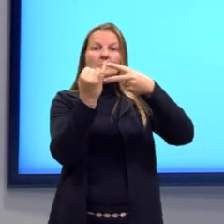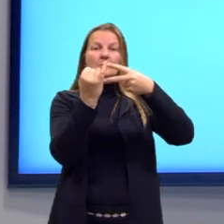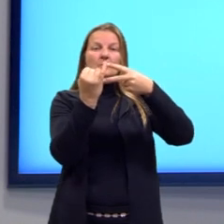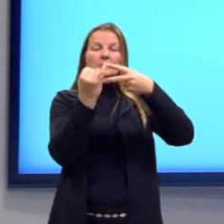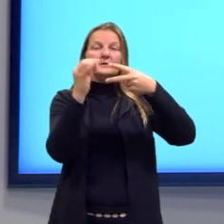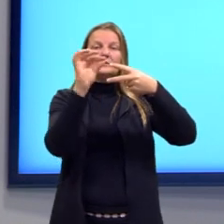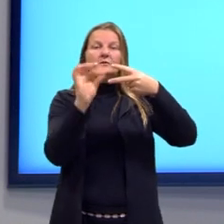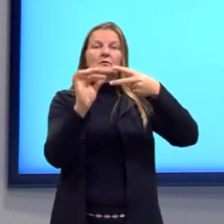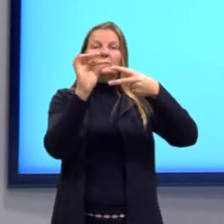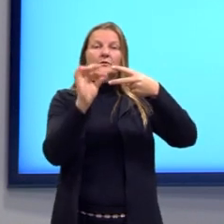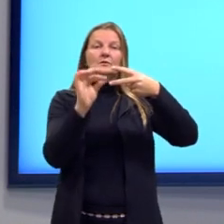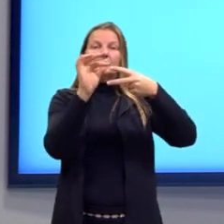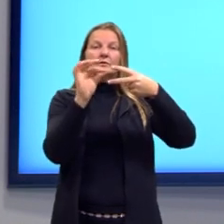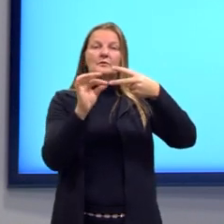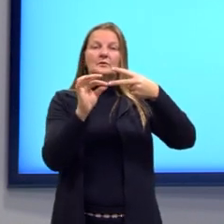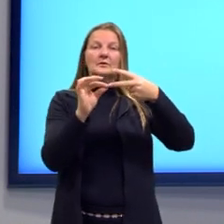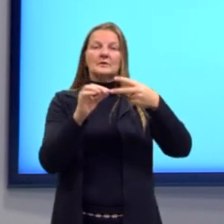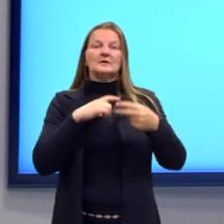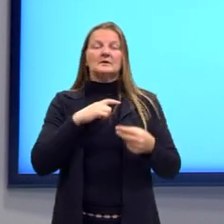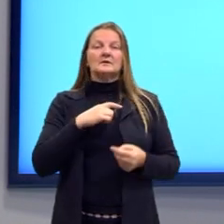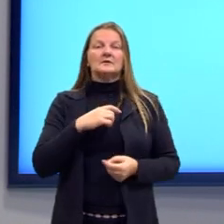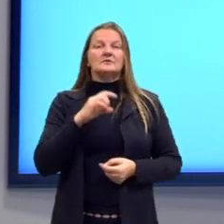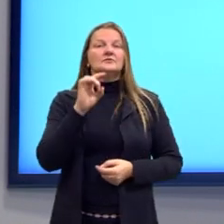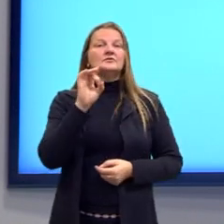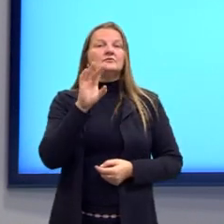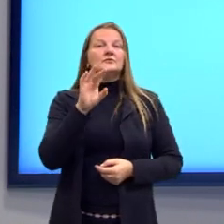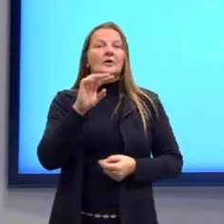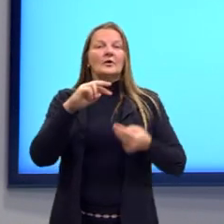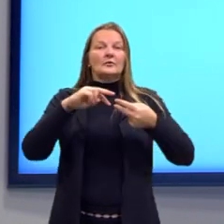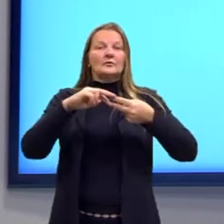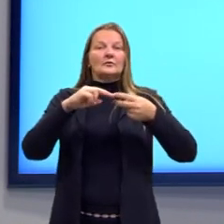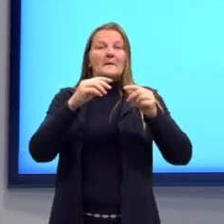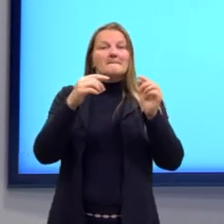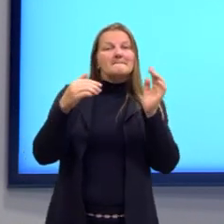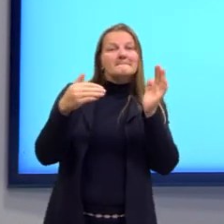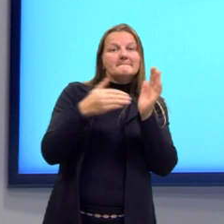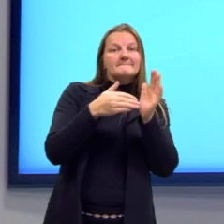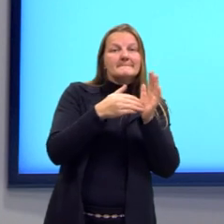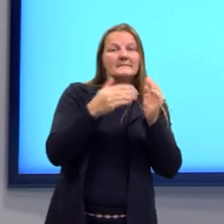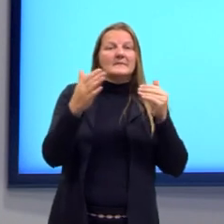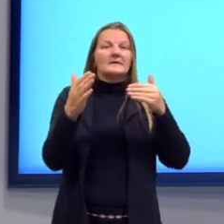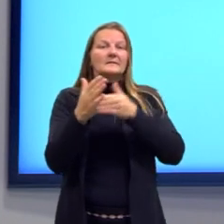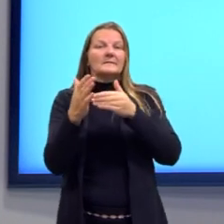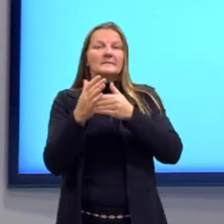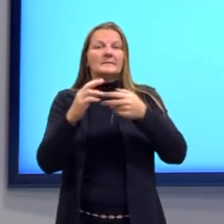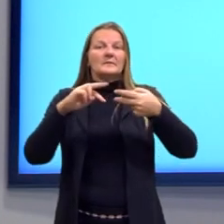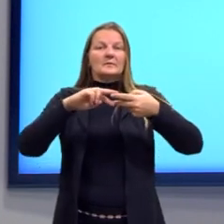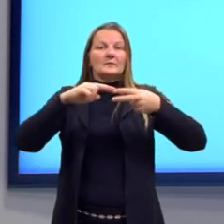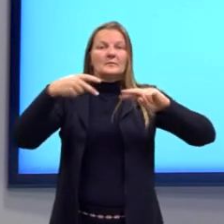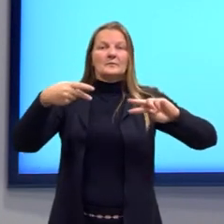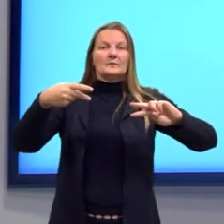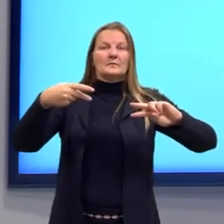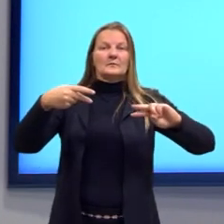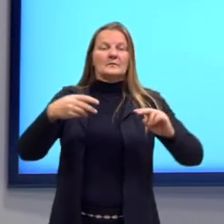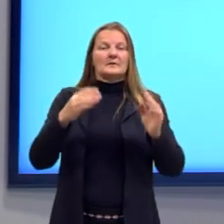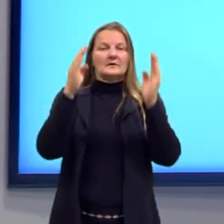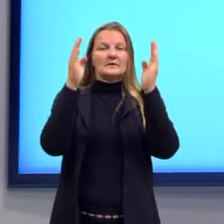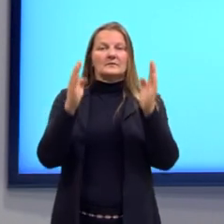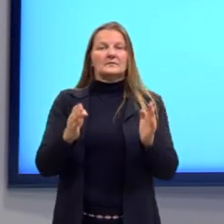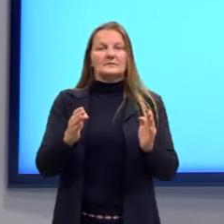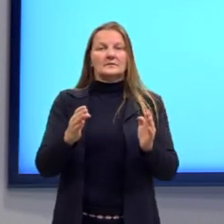segmentos de reta ele se cruzam up e as extremidades eles formam então o lado da figura